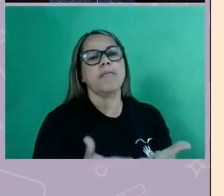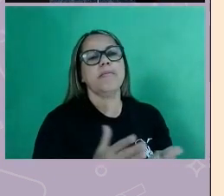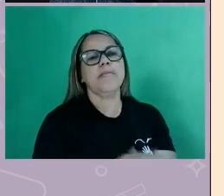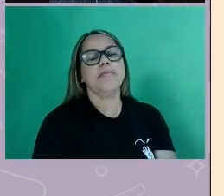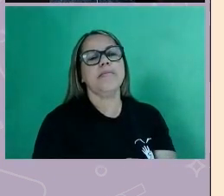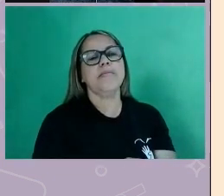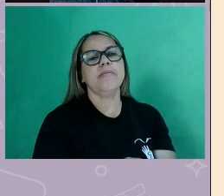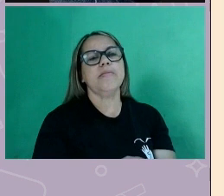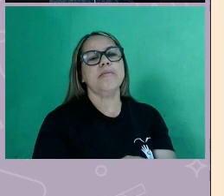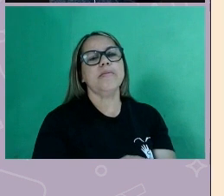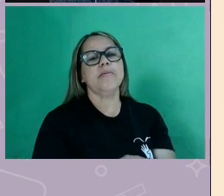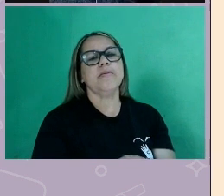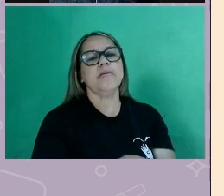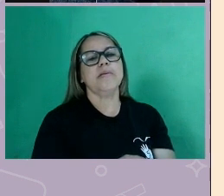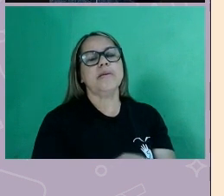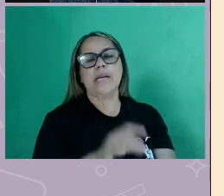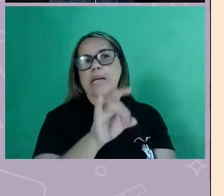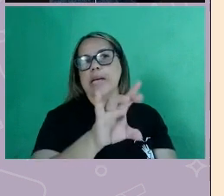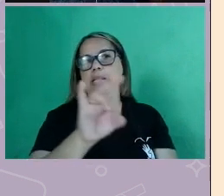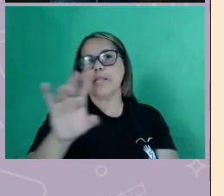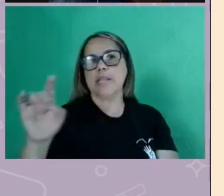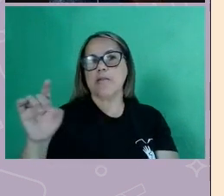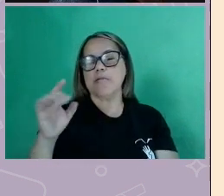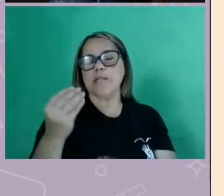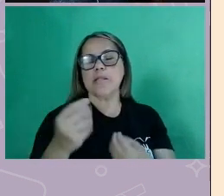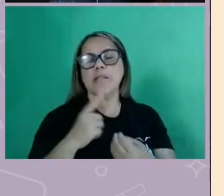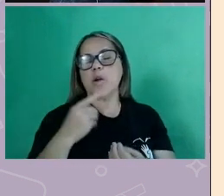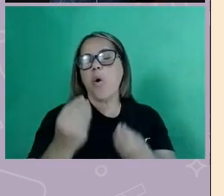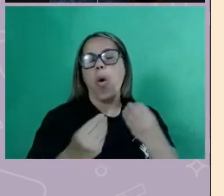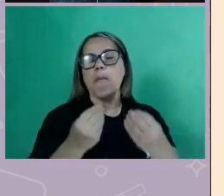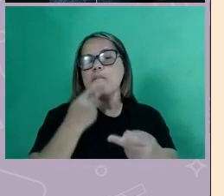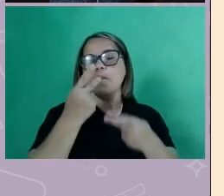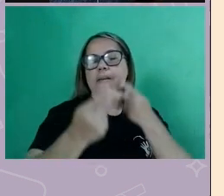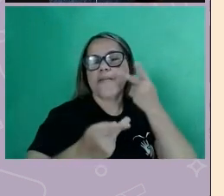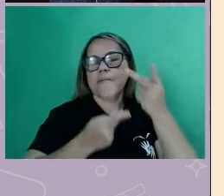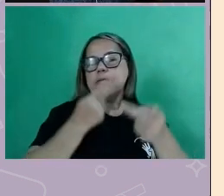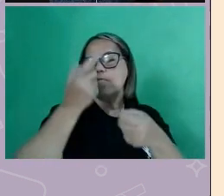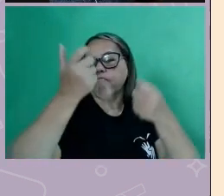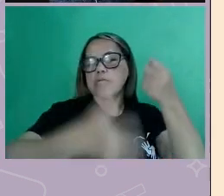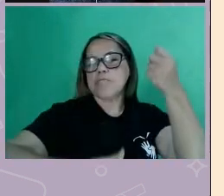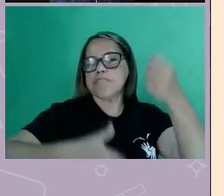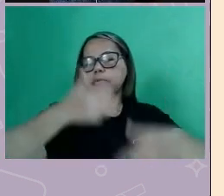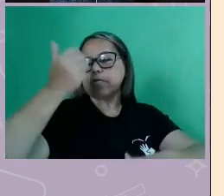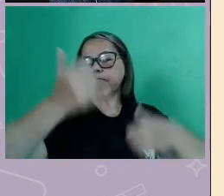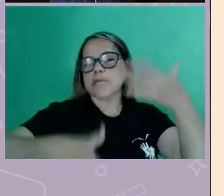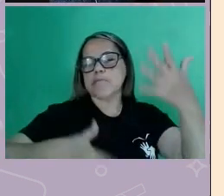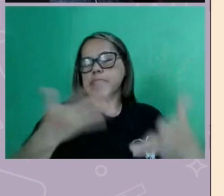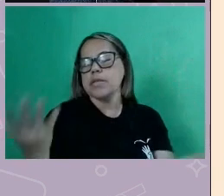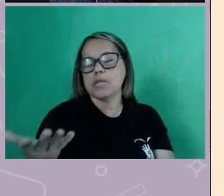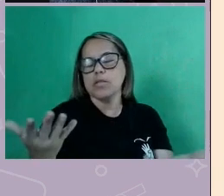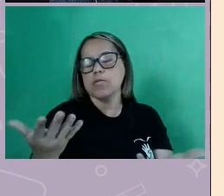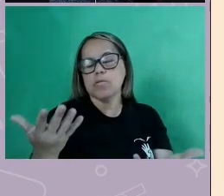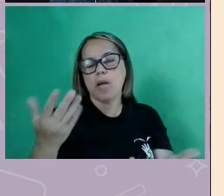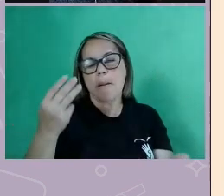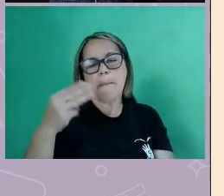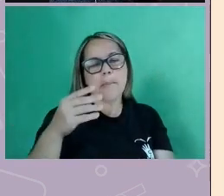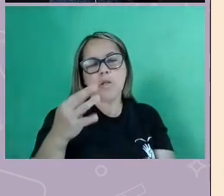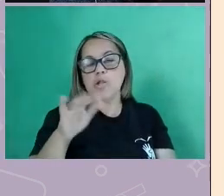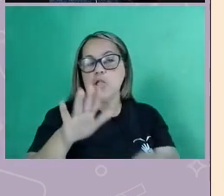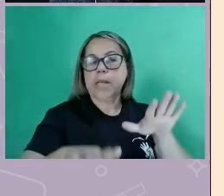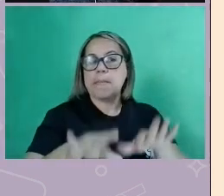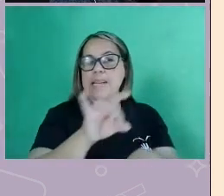cada um tem o seu modo de narrar cada um tem o seu modo de narrar sua narrativa mitológica depende de cada sociedade